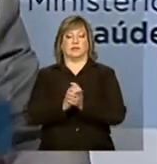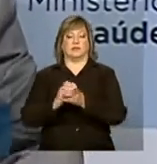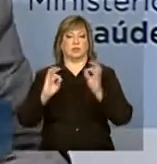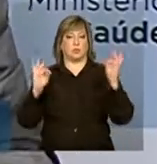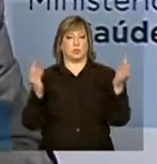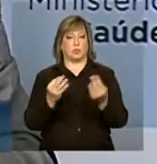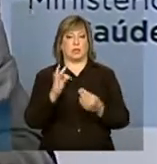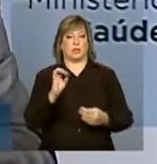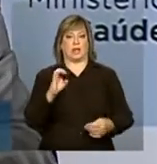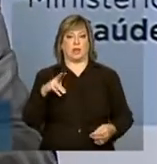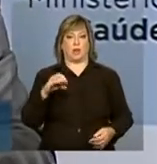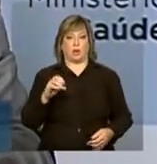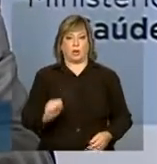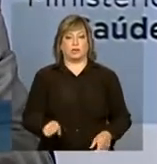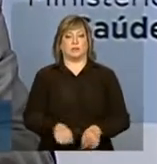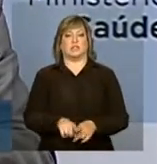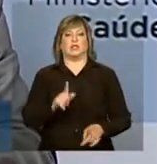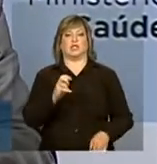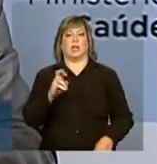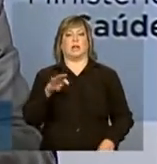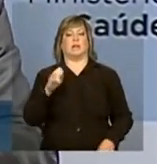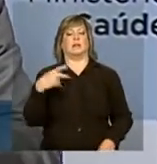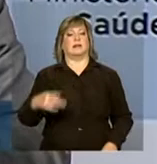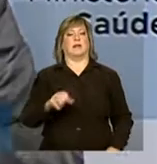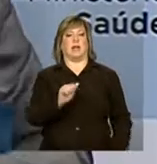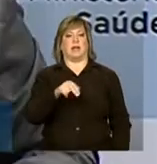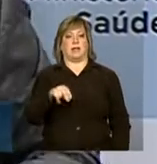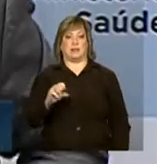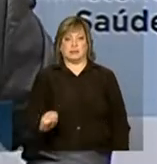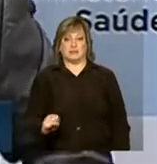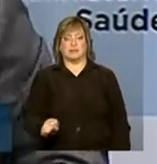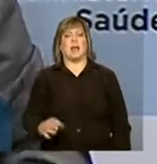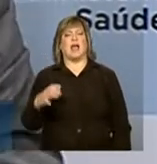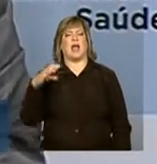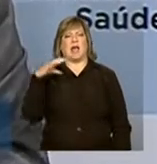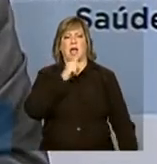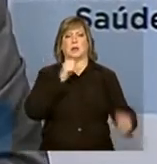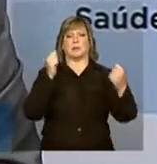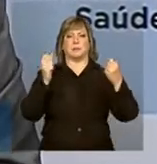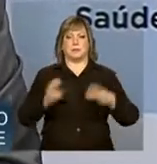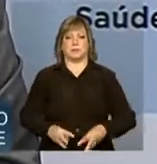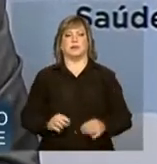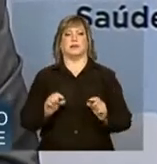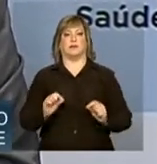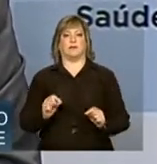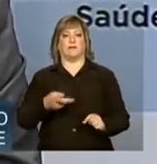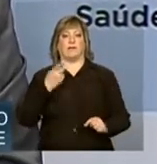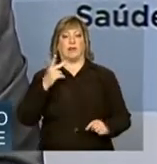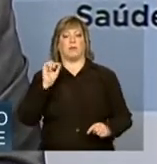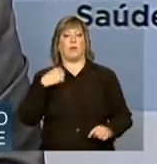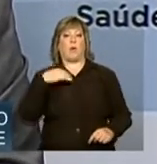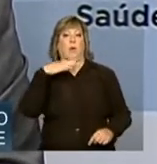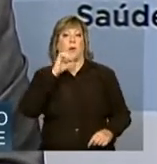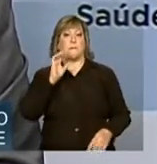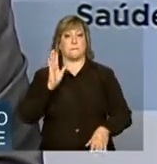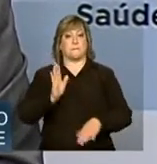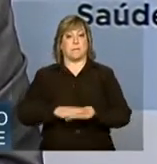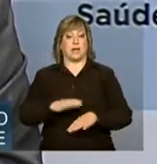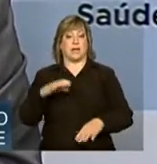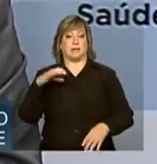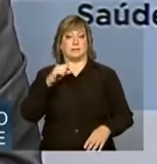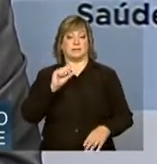técnicos gerentes da ANS. Rapidamente falar, eu acho que o que mais chama a